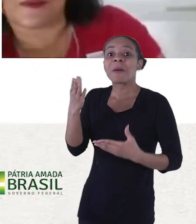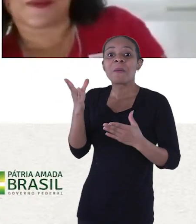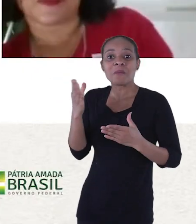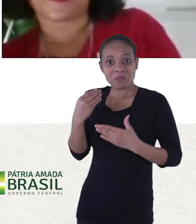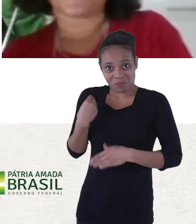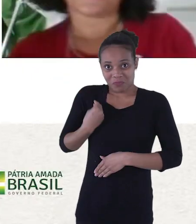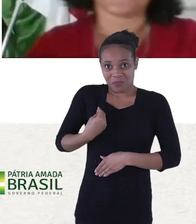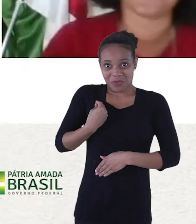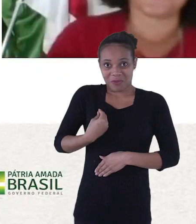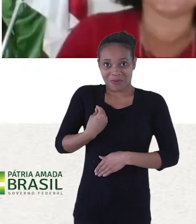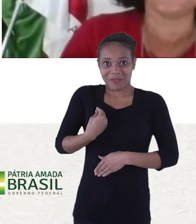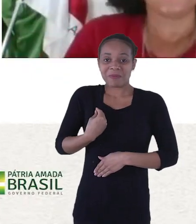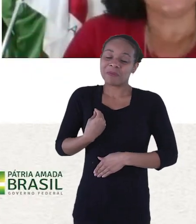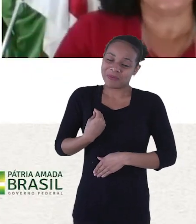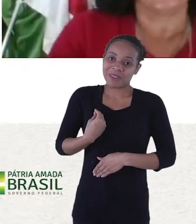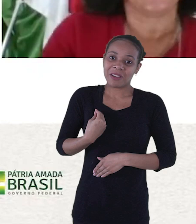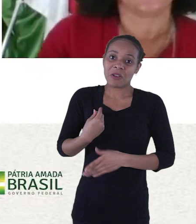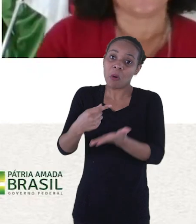com a Leni.